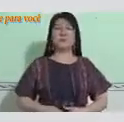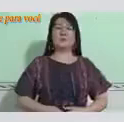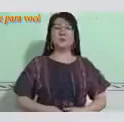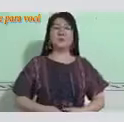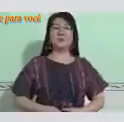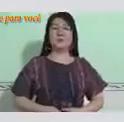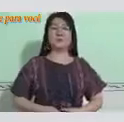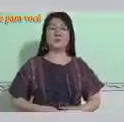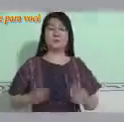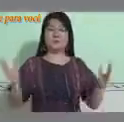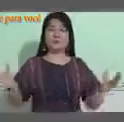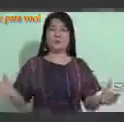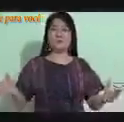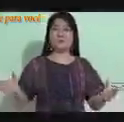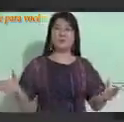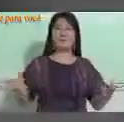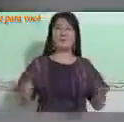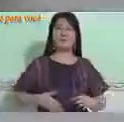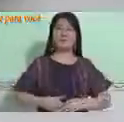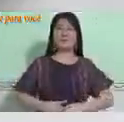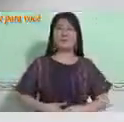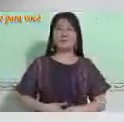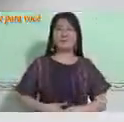exames ginecológicos pelo menos uma vez ao ano.